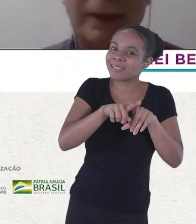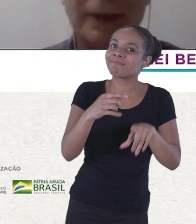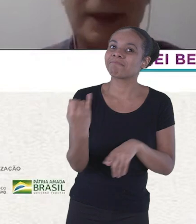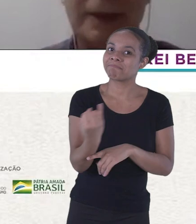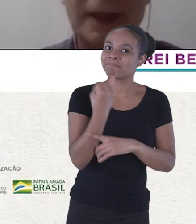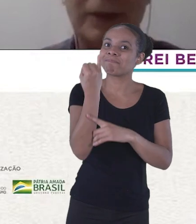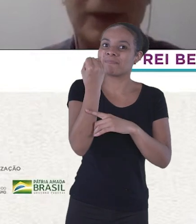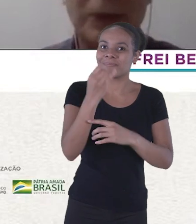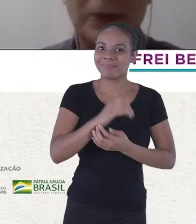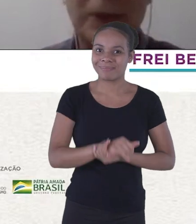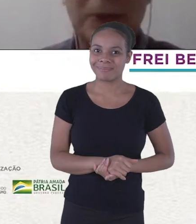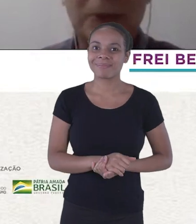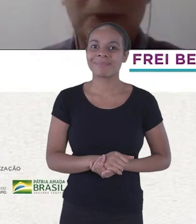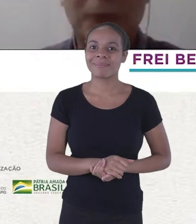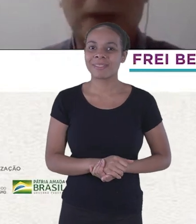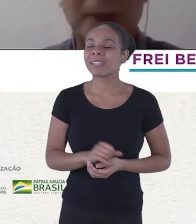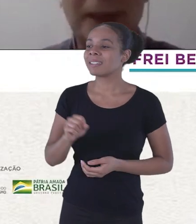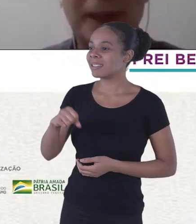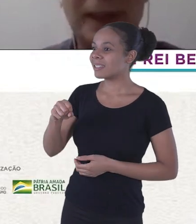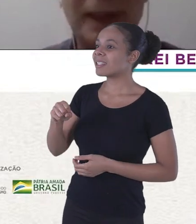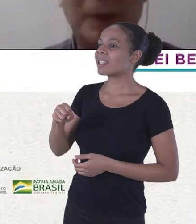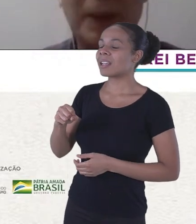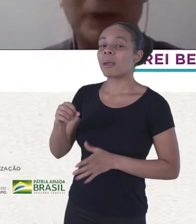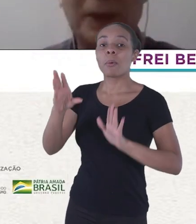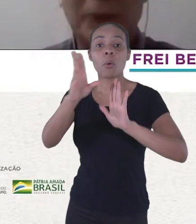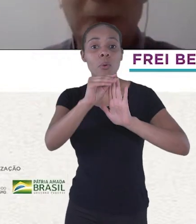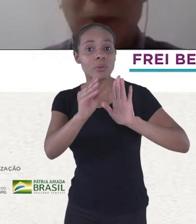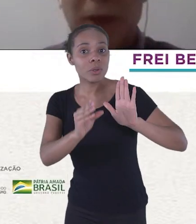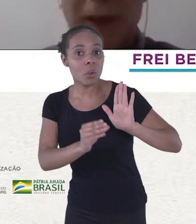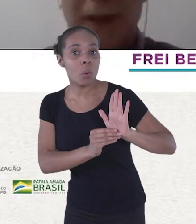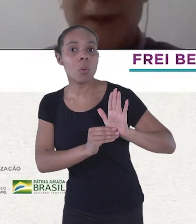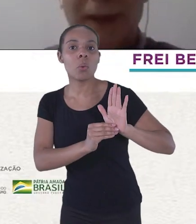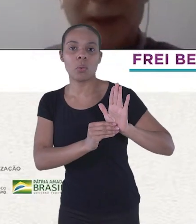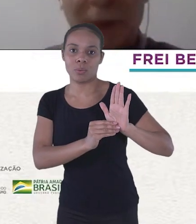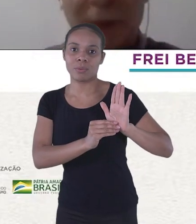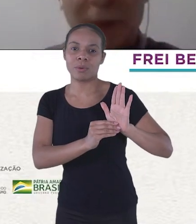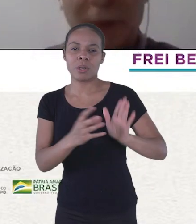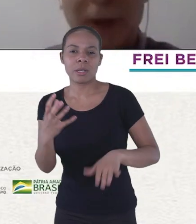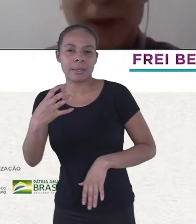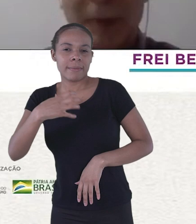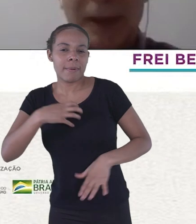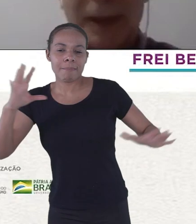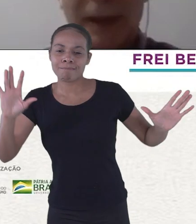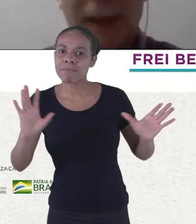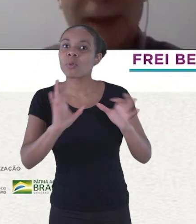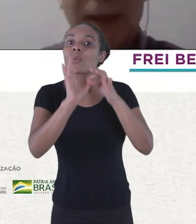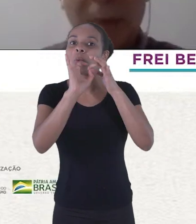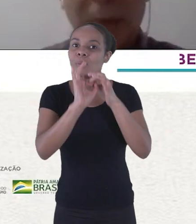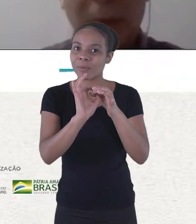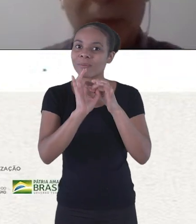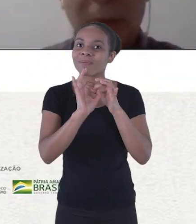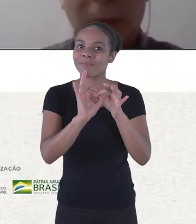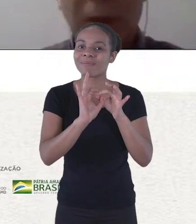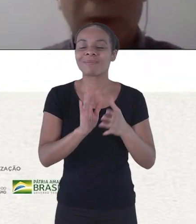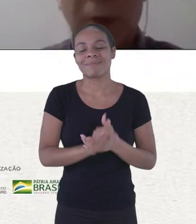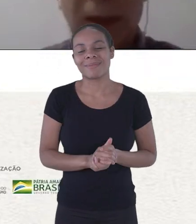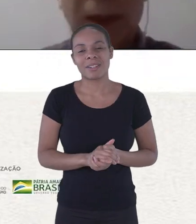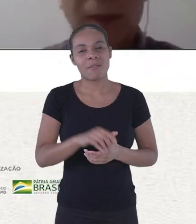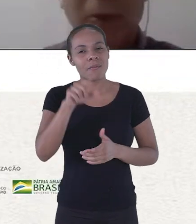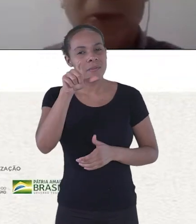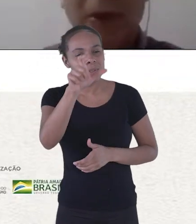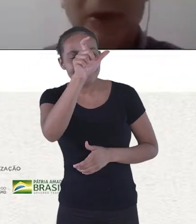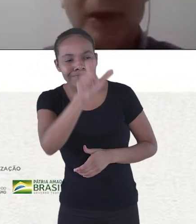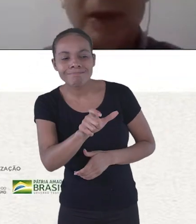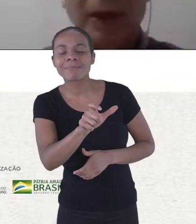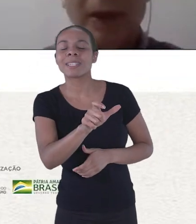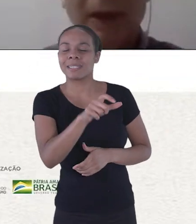Ali estão casados, né? Conteúdo e forma. Realmente você foi muito feliz na forma, muito feliz no